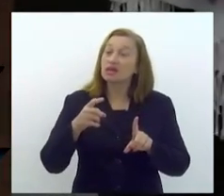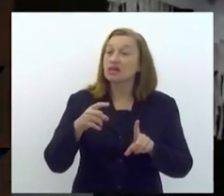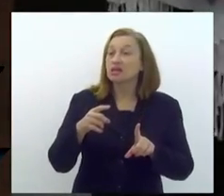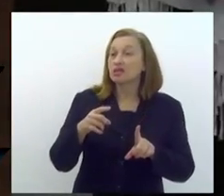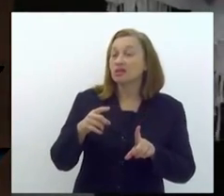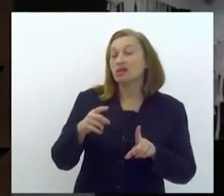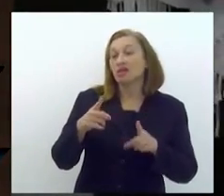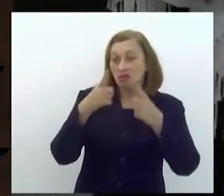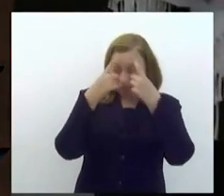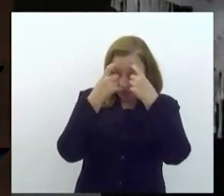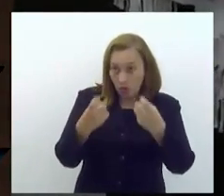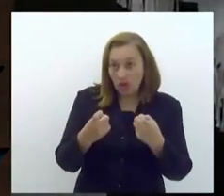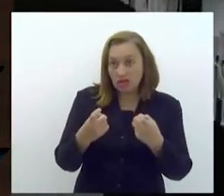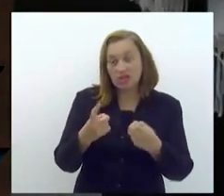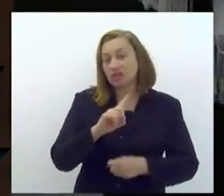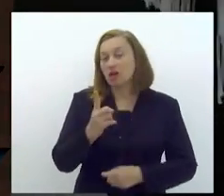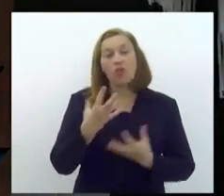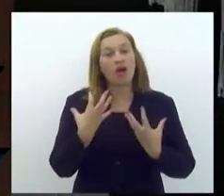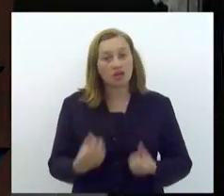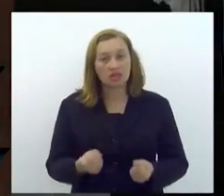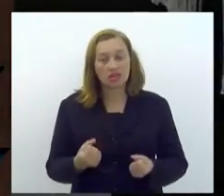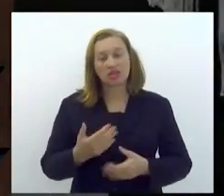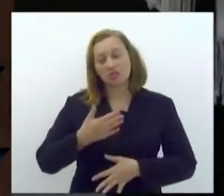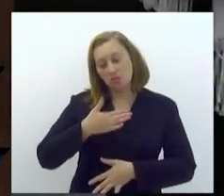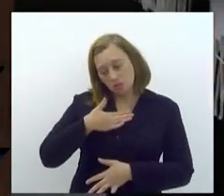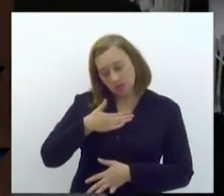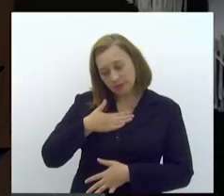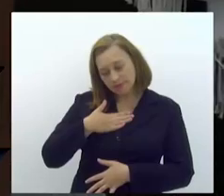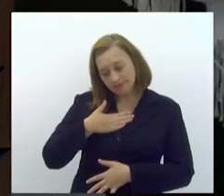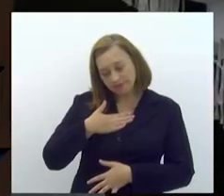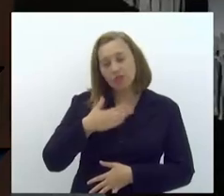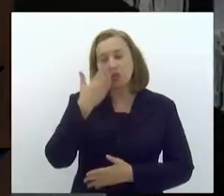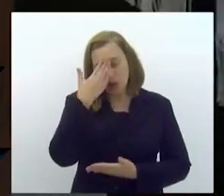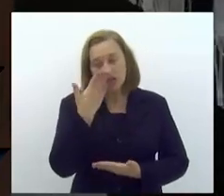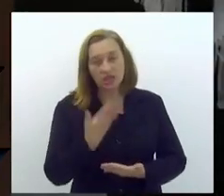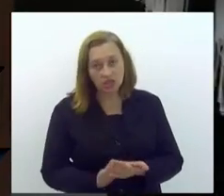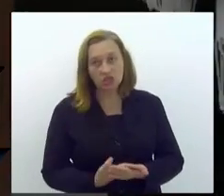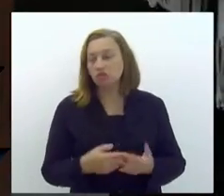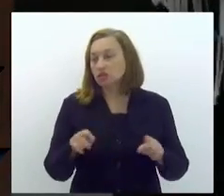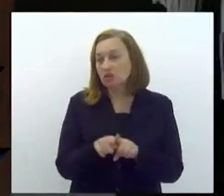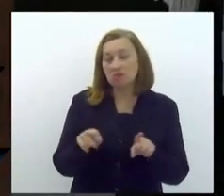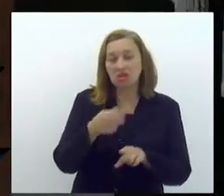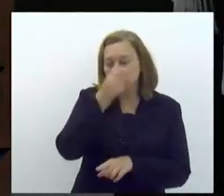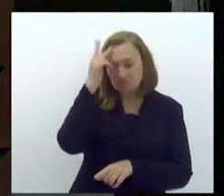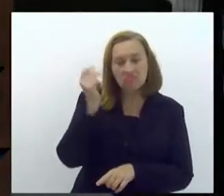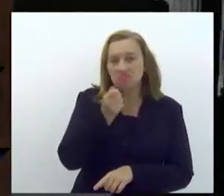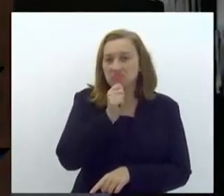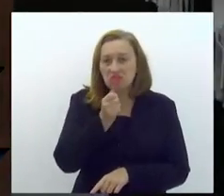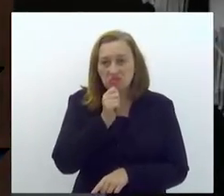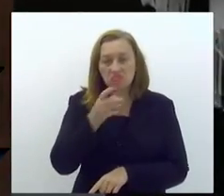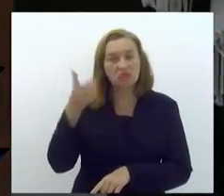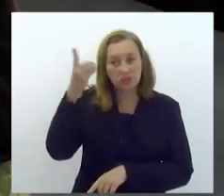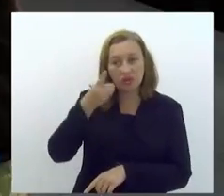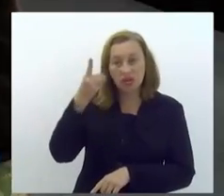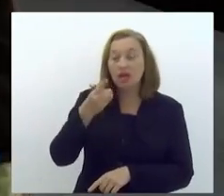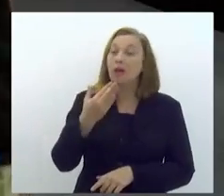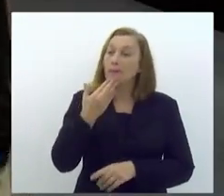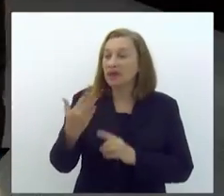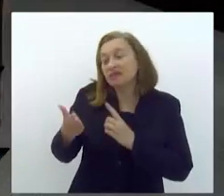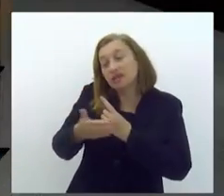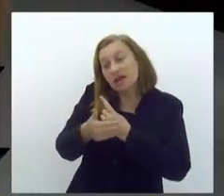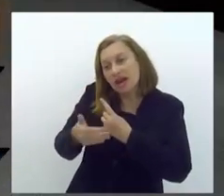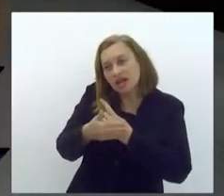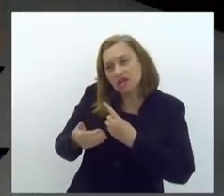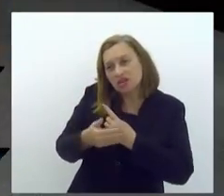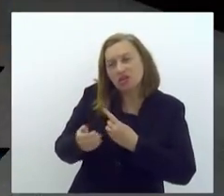agredir jamais será aceito da minha parte e eu acredito que da parte de ninguém eu só te peço esse carinho é